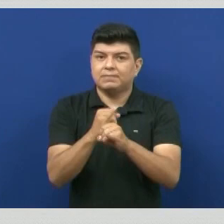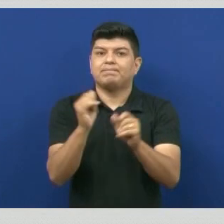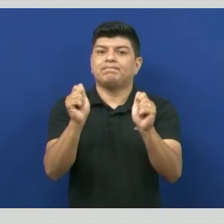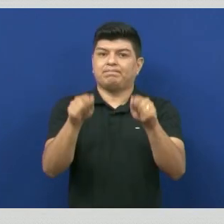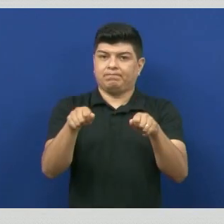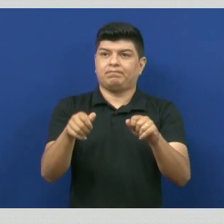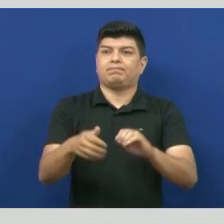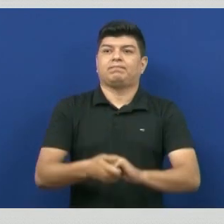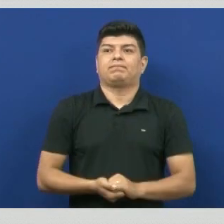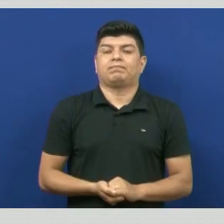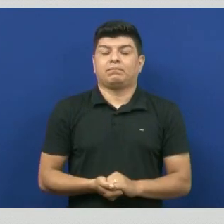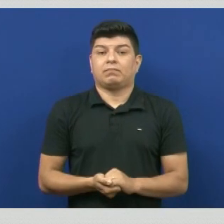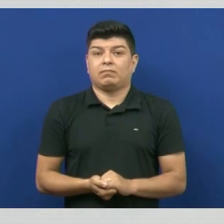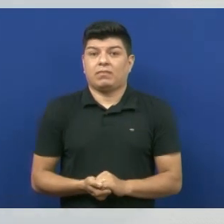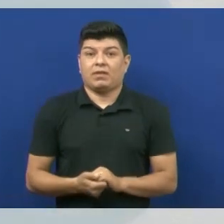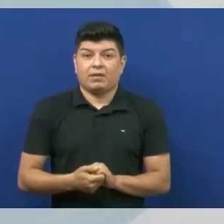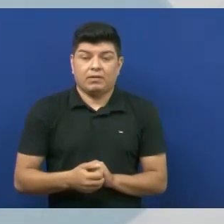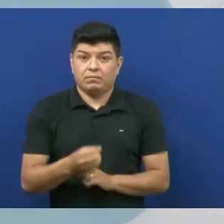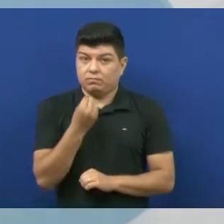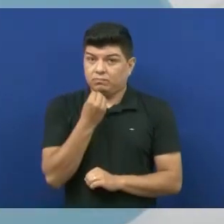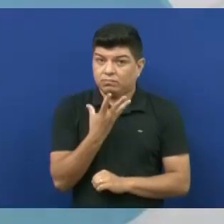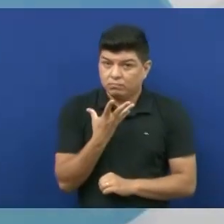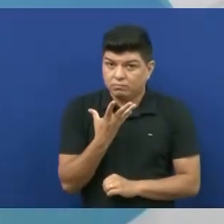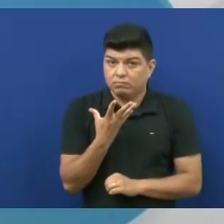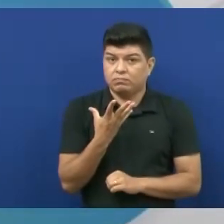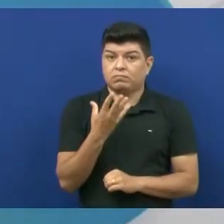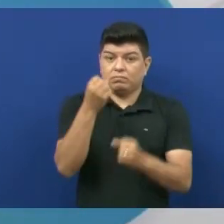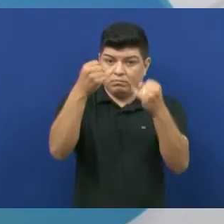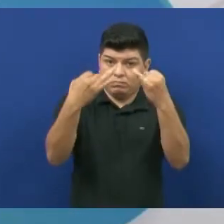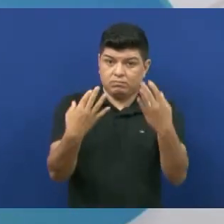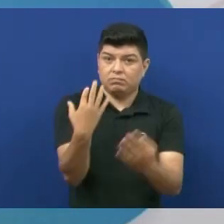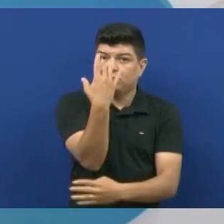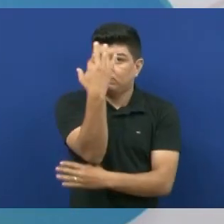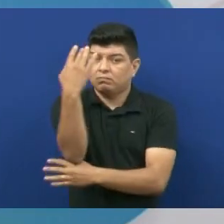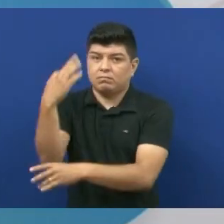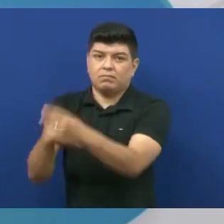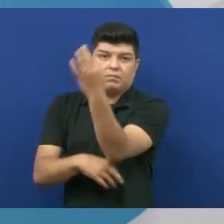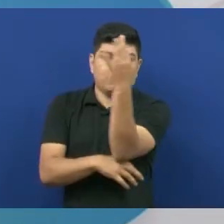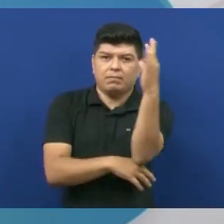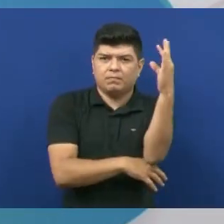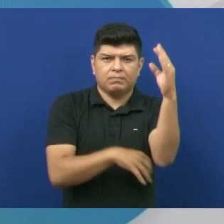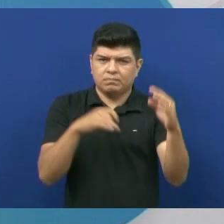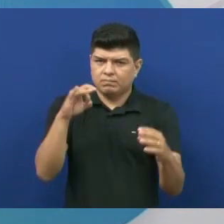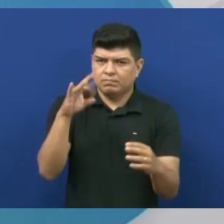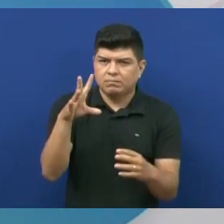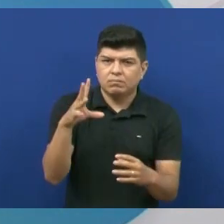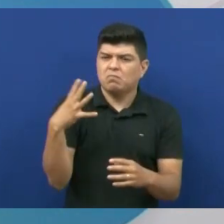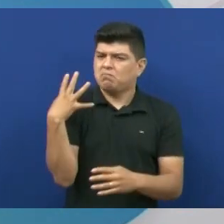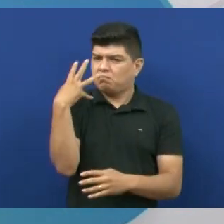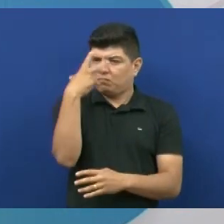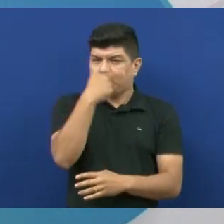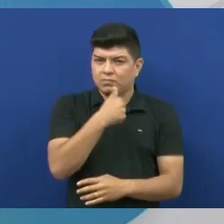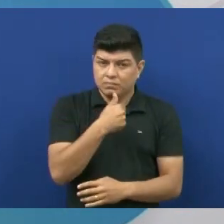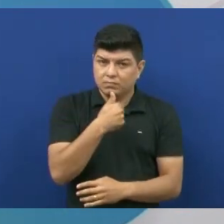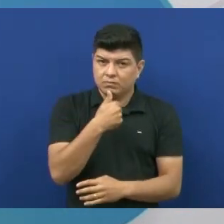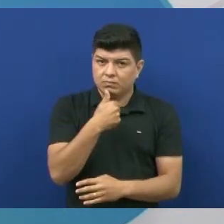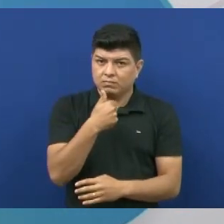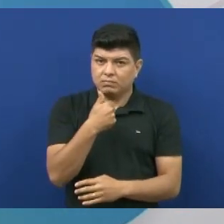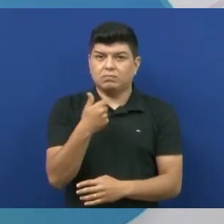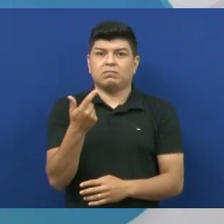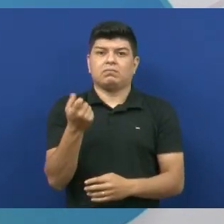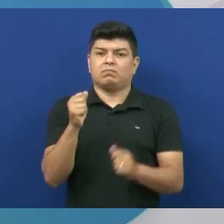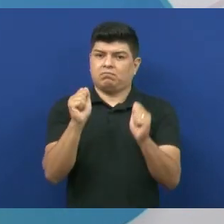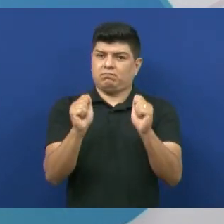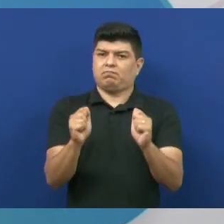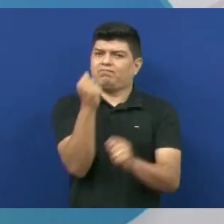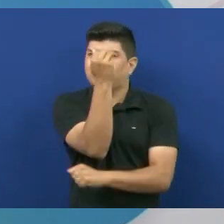isso. Uma coisa interessante quando a gente fala de paisagem é que não apenas as coisas bonitas são